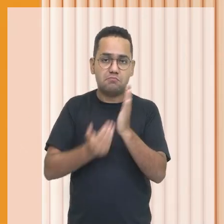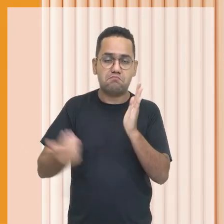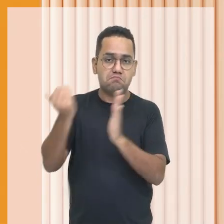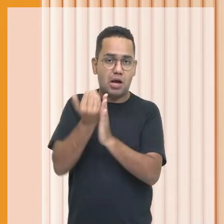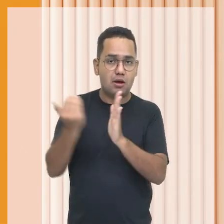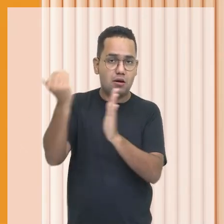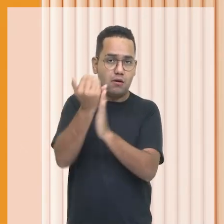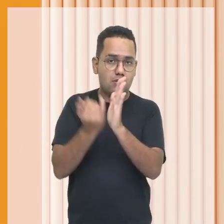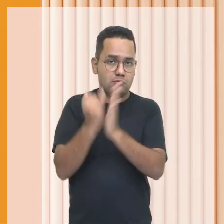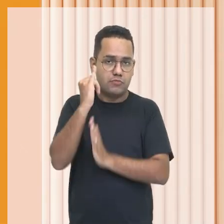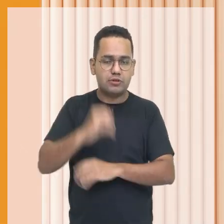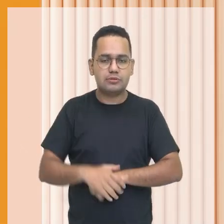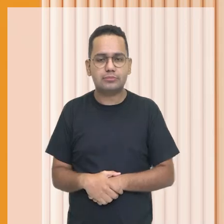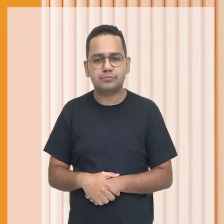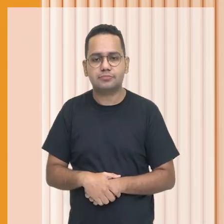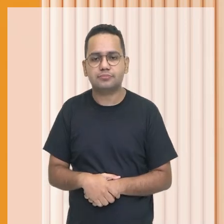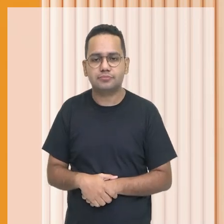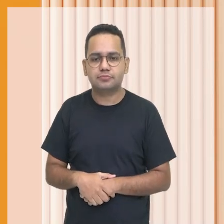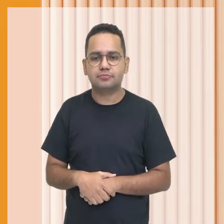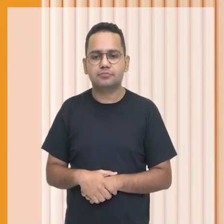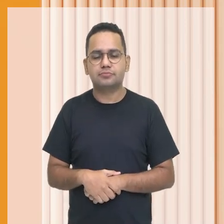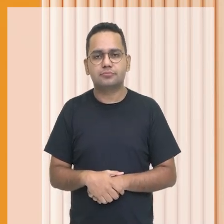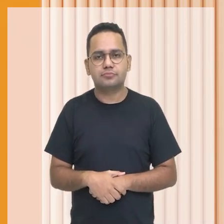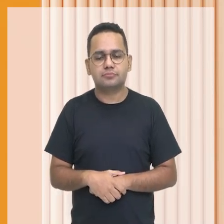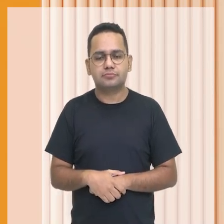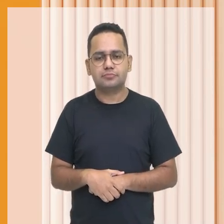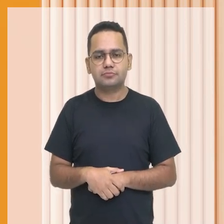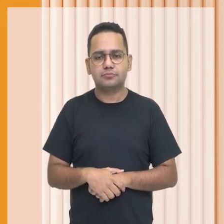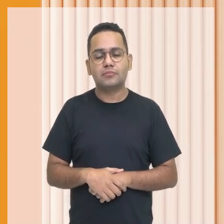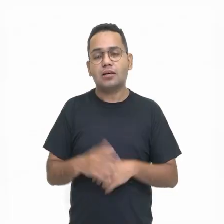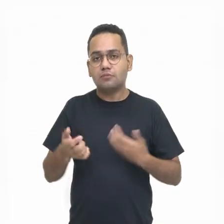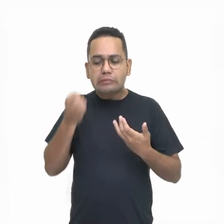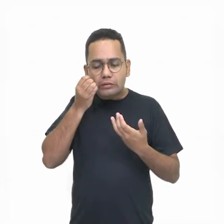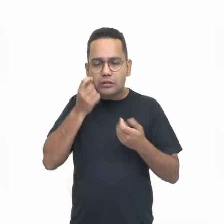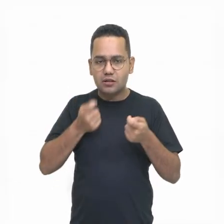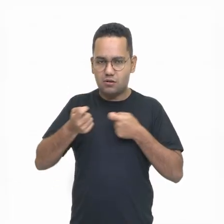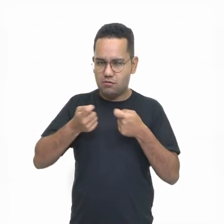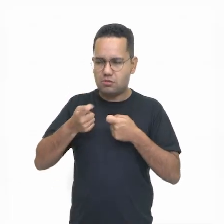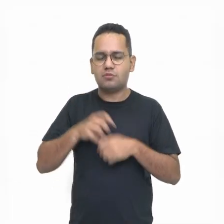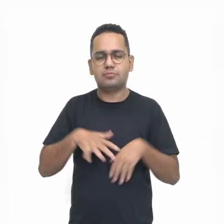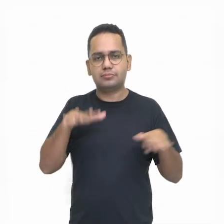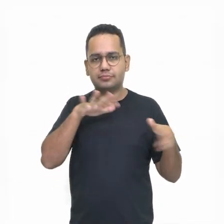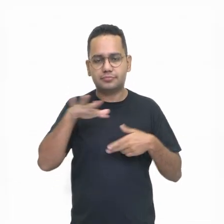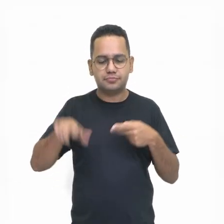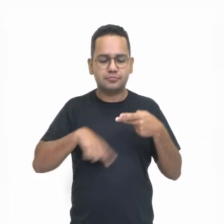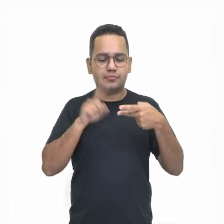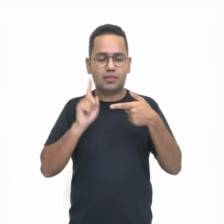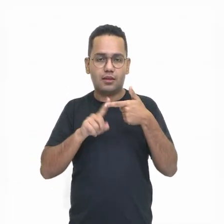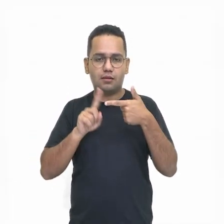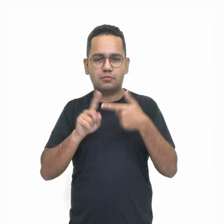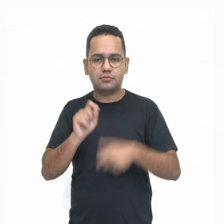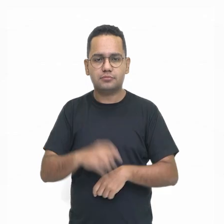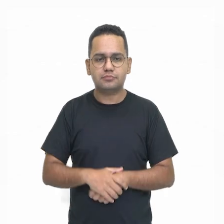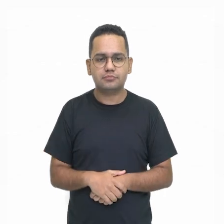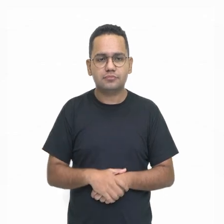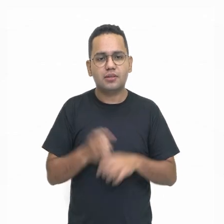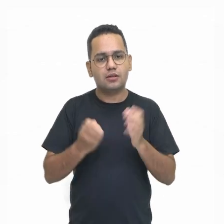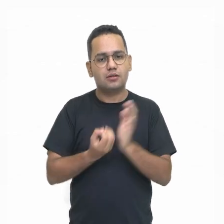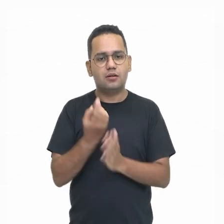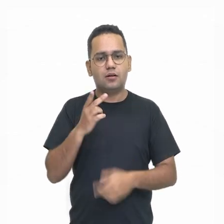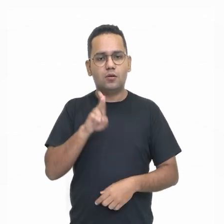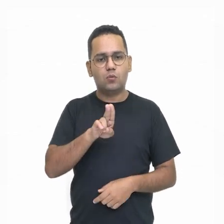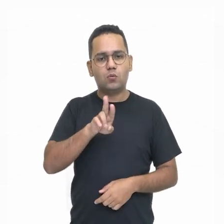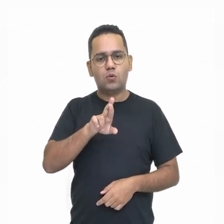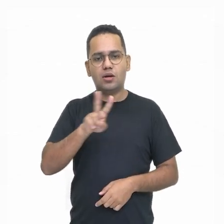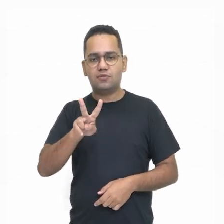Então, a primeira delas é fazer esse processo de estabilização. A segunda delas, como a gente vai ver aqui, é a criação da URV, da